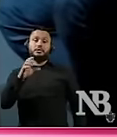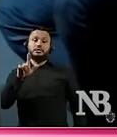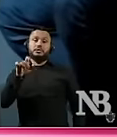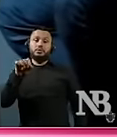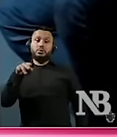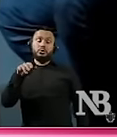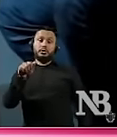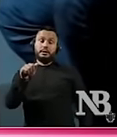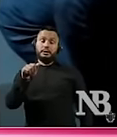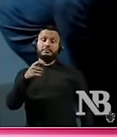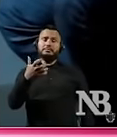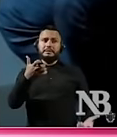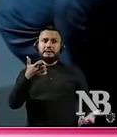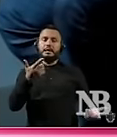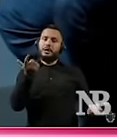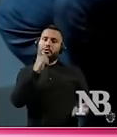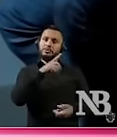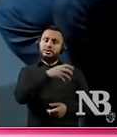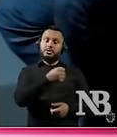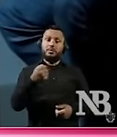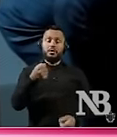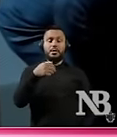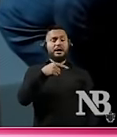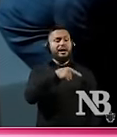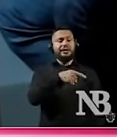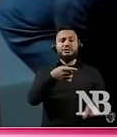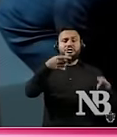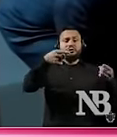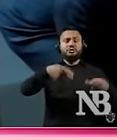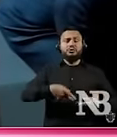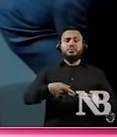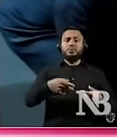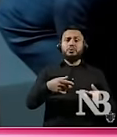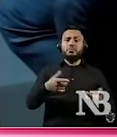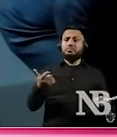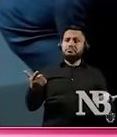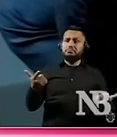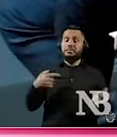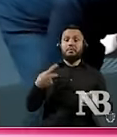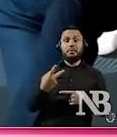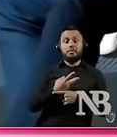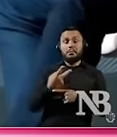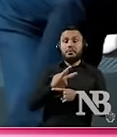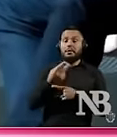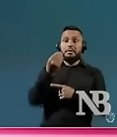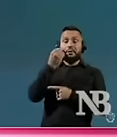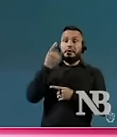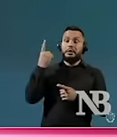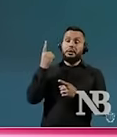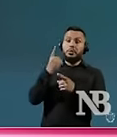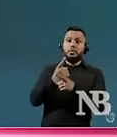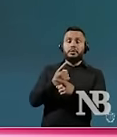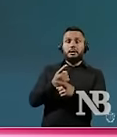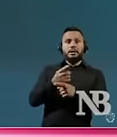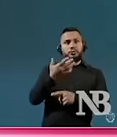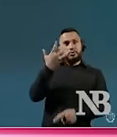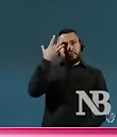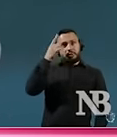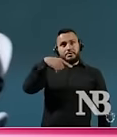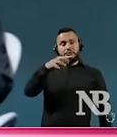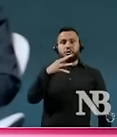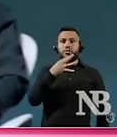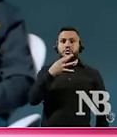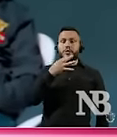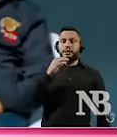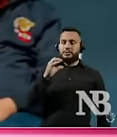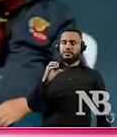que ficou ali sem ninguém, acabou indo atrás de um garoto promissor na época, não sei se vocês conhecem, que